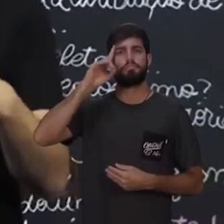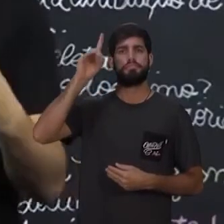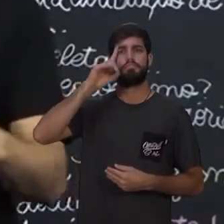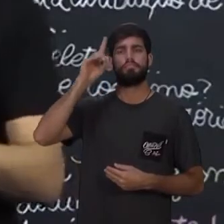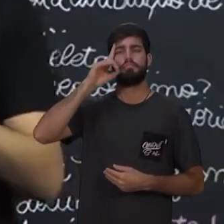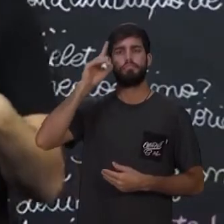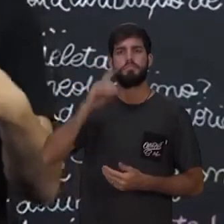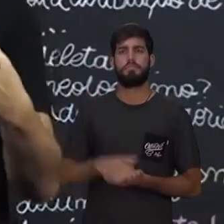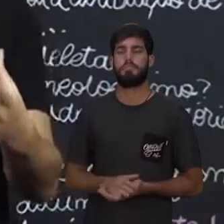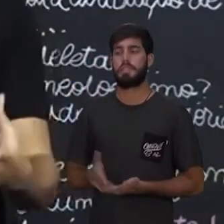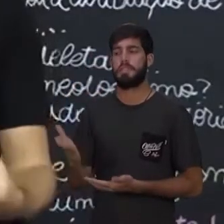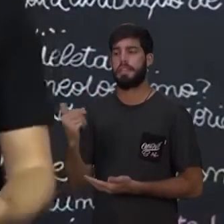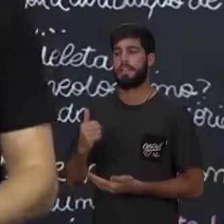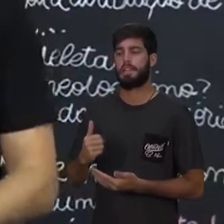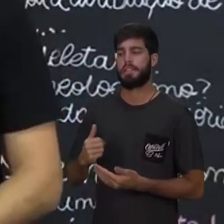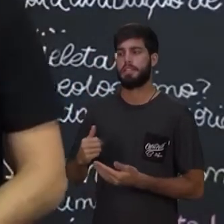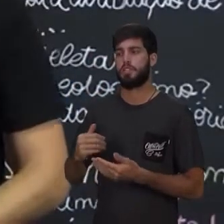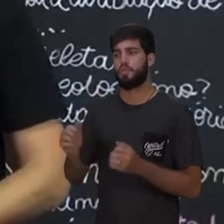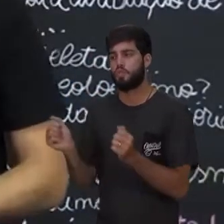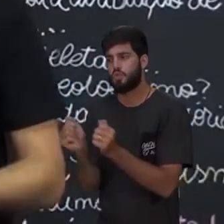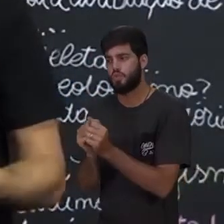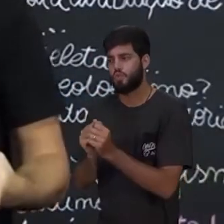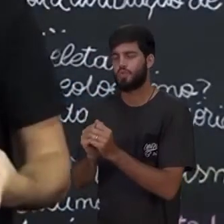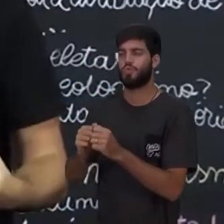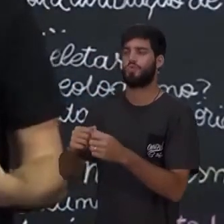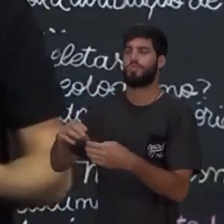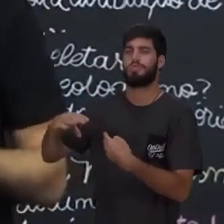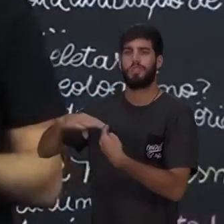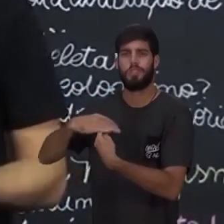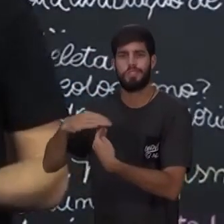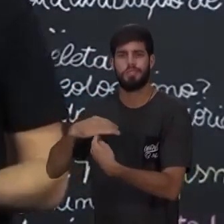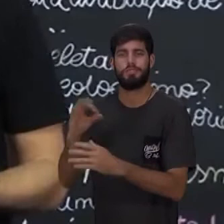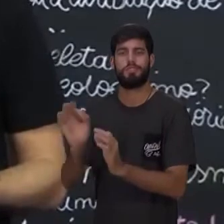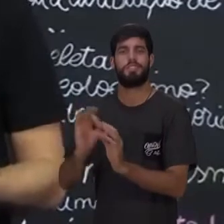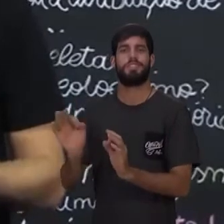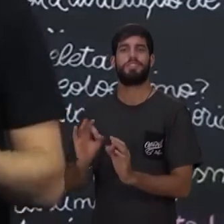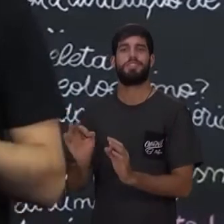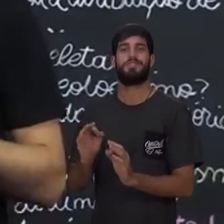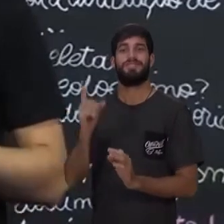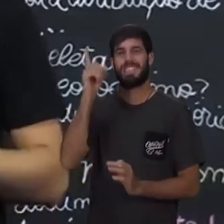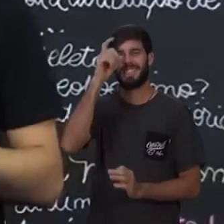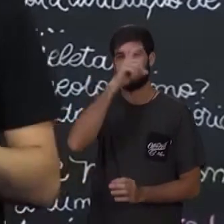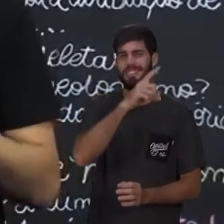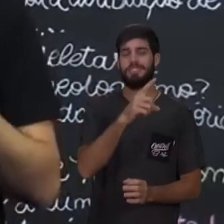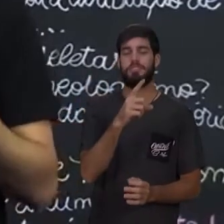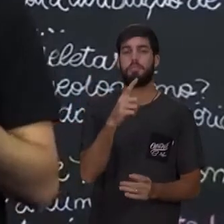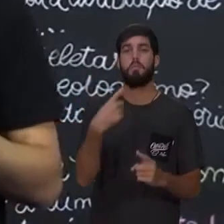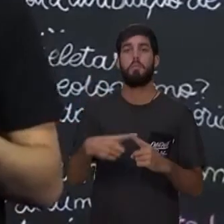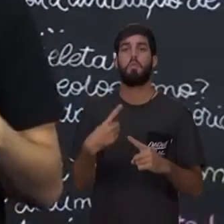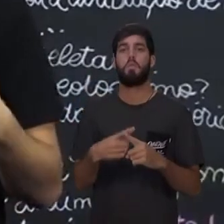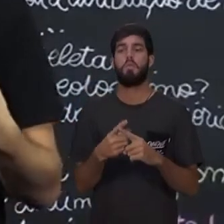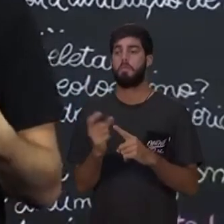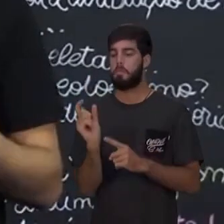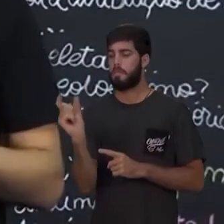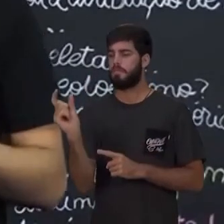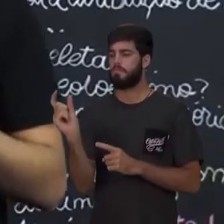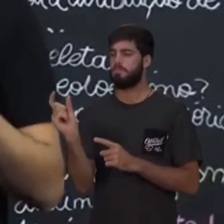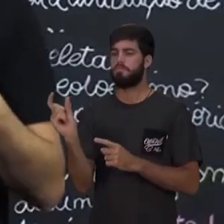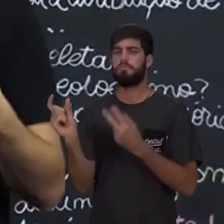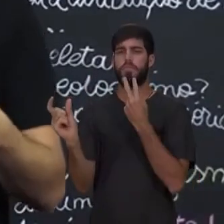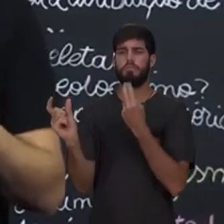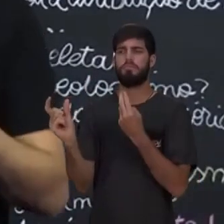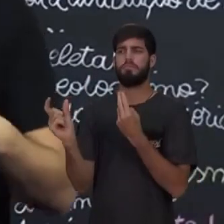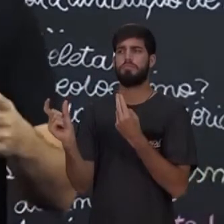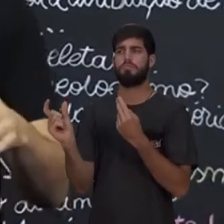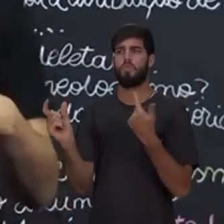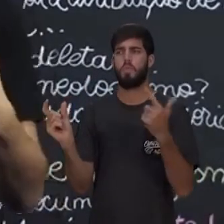me passe aí, por favor, o conjunto de orientações para o trabalho que eu vou fazer. Não, fica difícil, porque a gente acaba associando isso a uma rotina, a uma